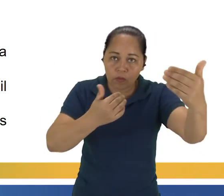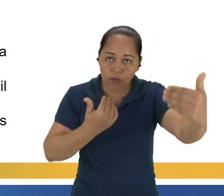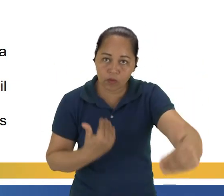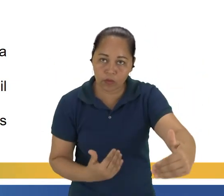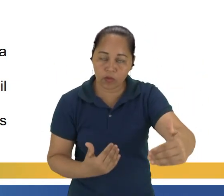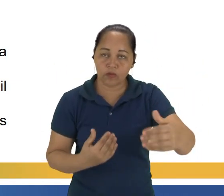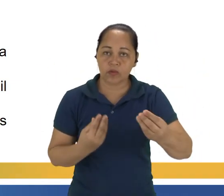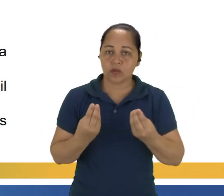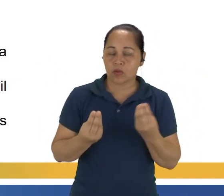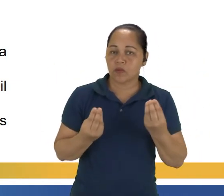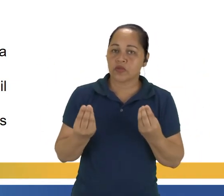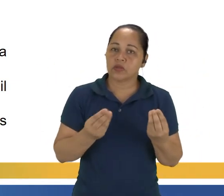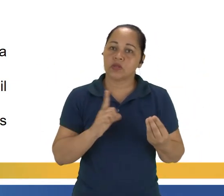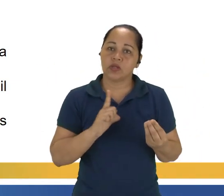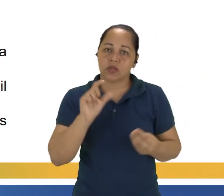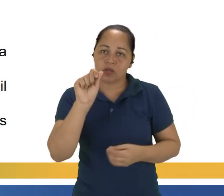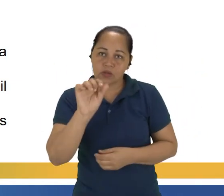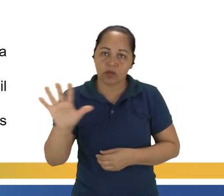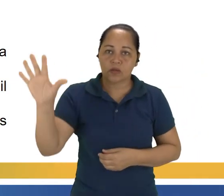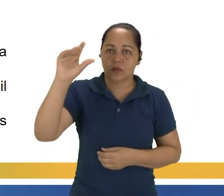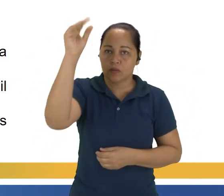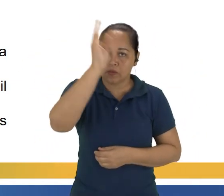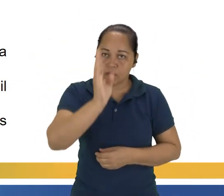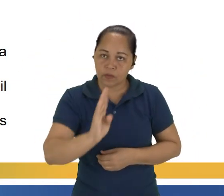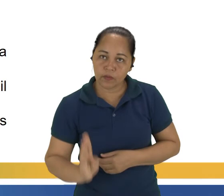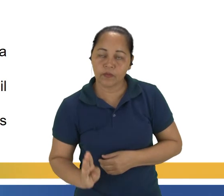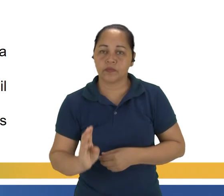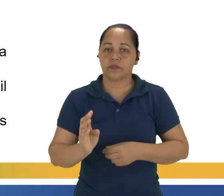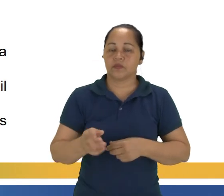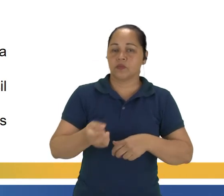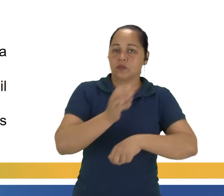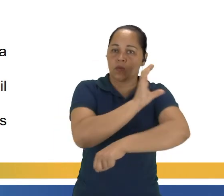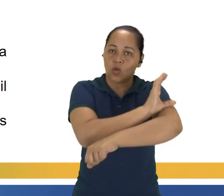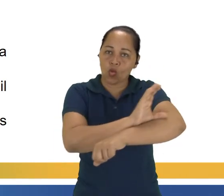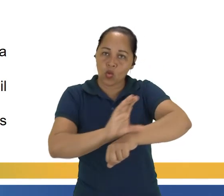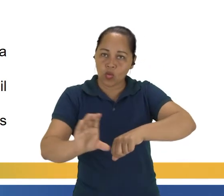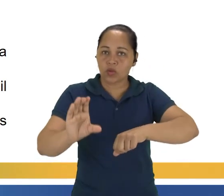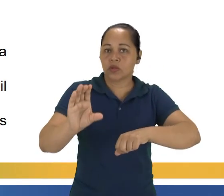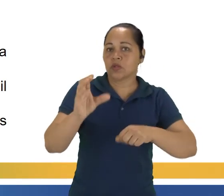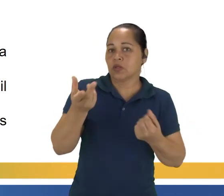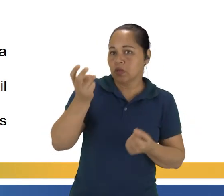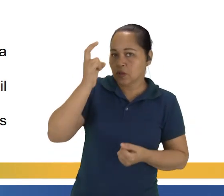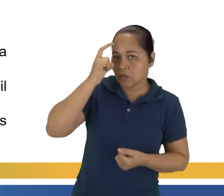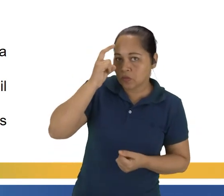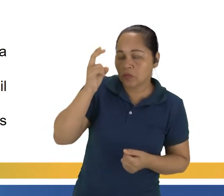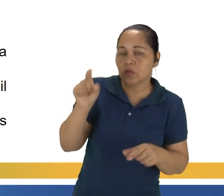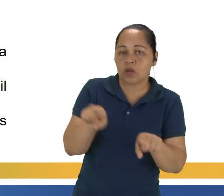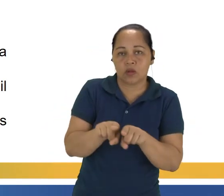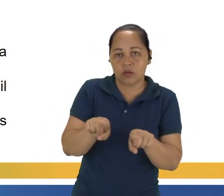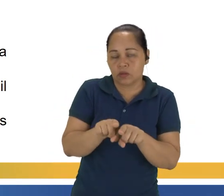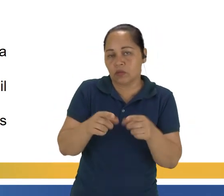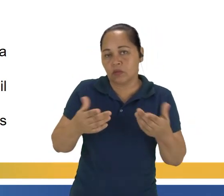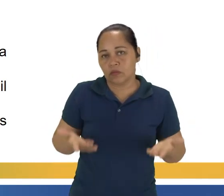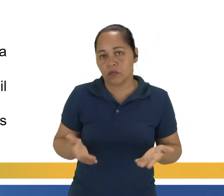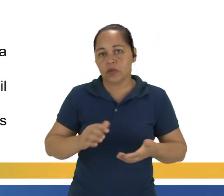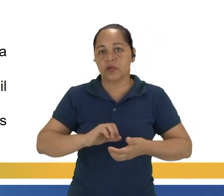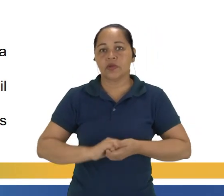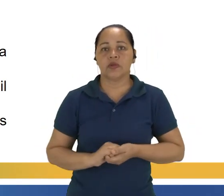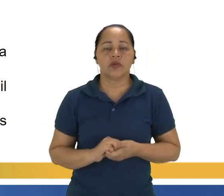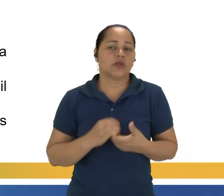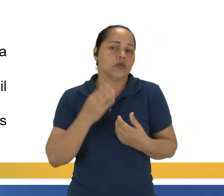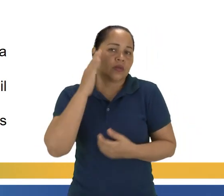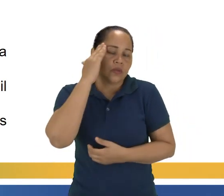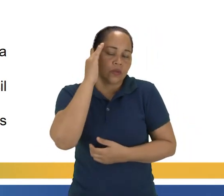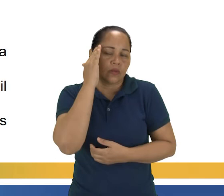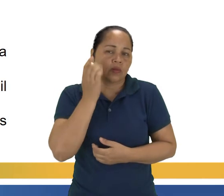essa questão de multiculturalismo, de cultura brasileira, afro-brasileira, é muito cobrado no Enem. Então vocês têm que ficar muito atento e entender um